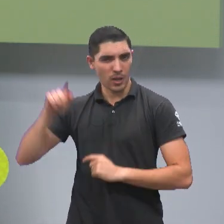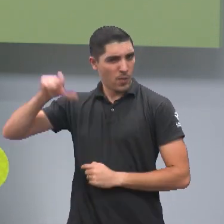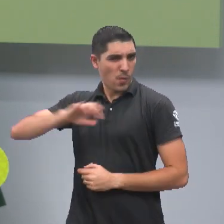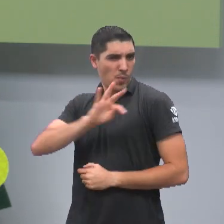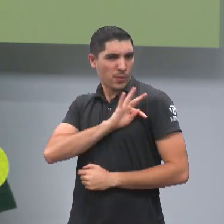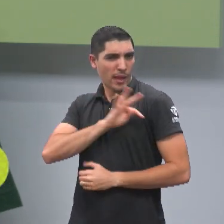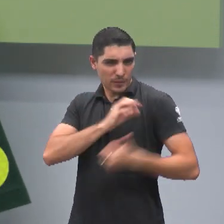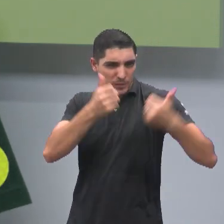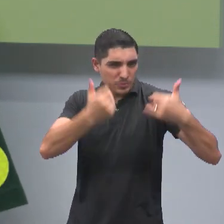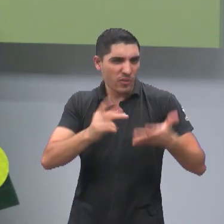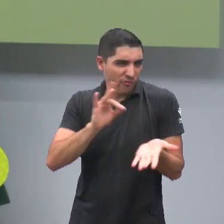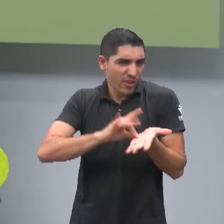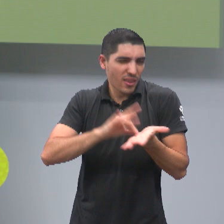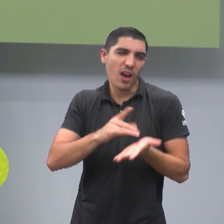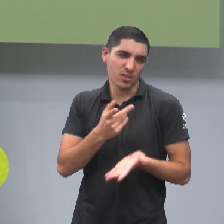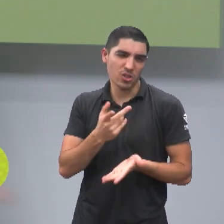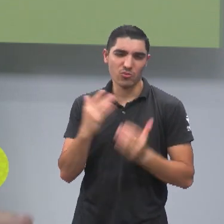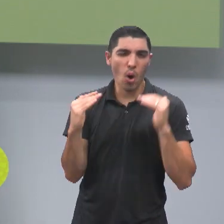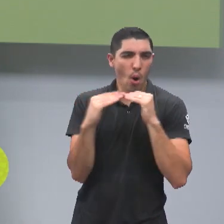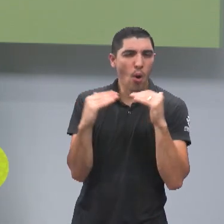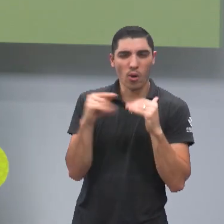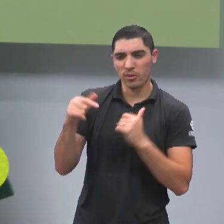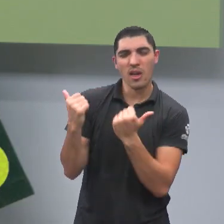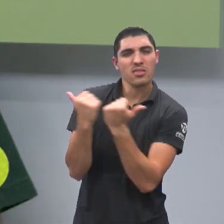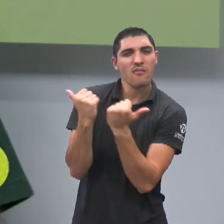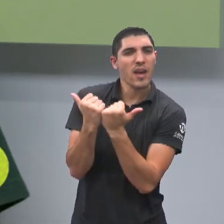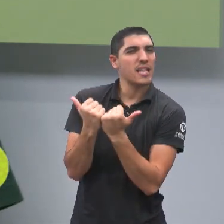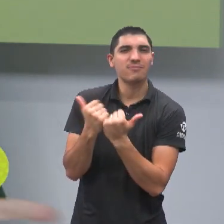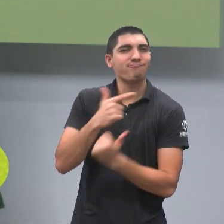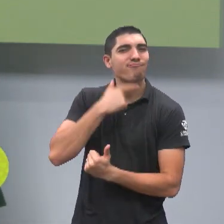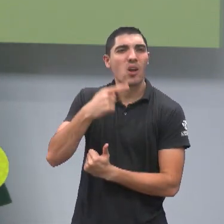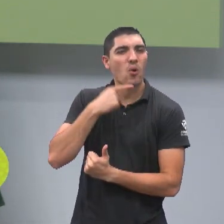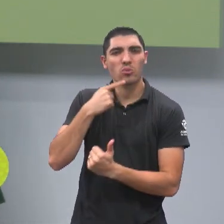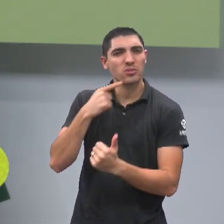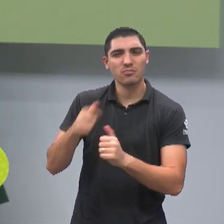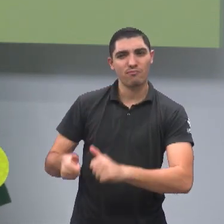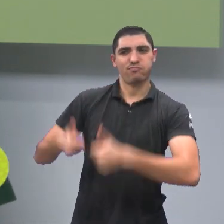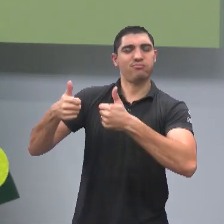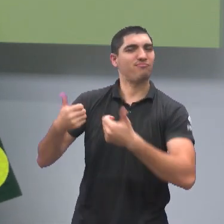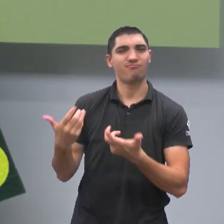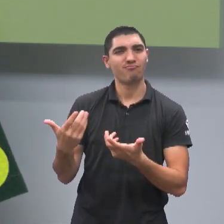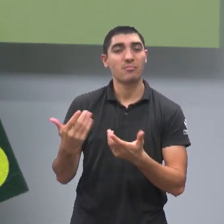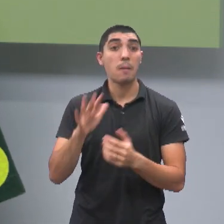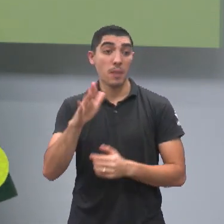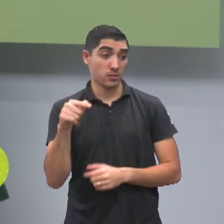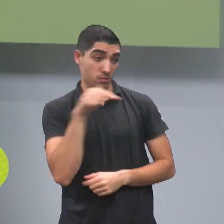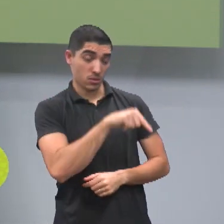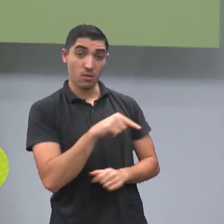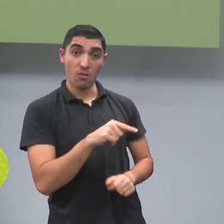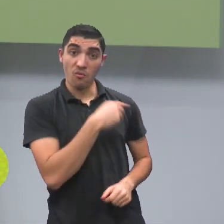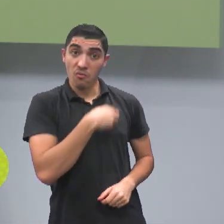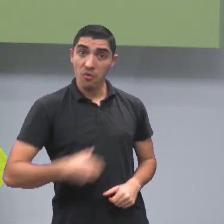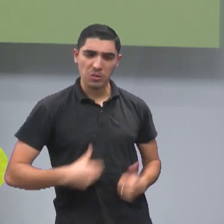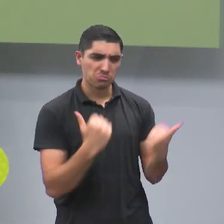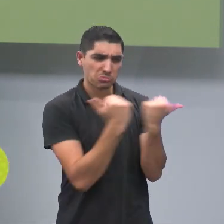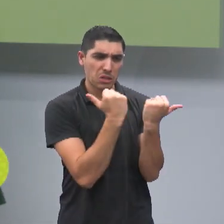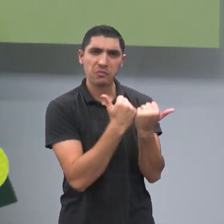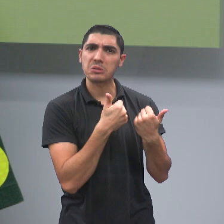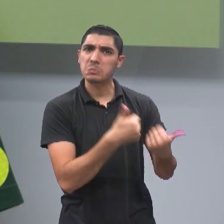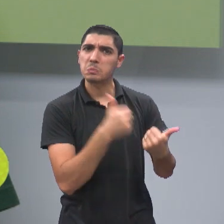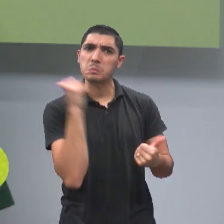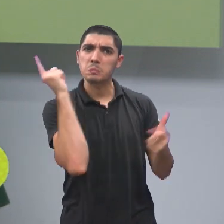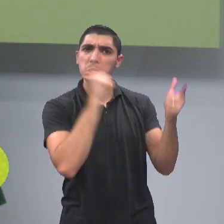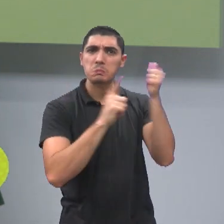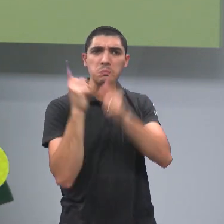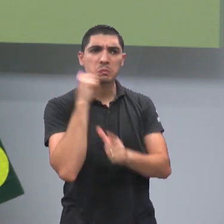da defesa não ter funcionado, a defesa em contrapartida, né, a defesa do Vasco funcionou muito bem, né? Então anulou bastante ali o ataque